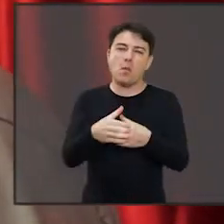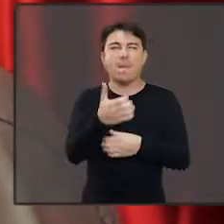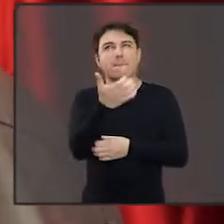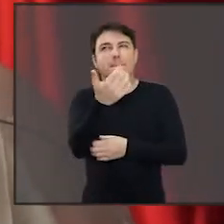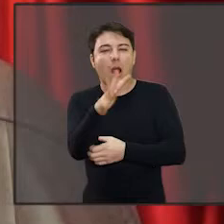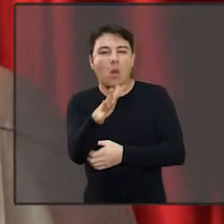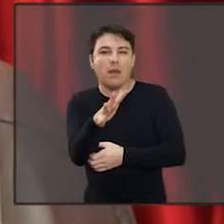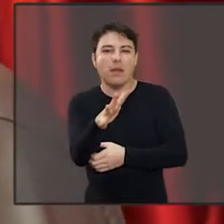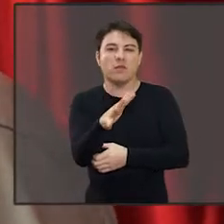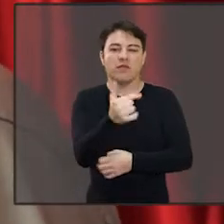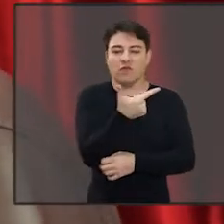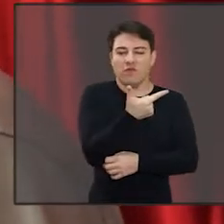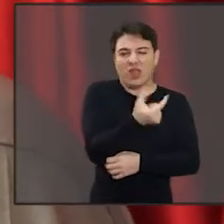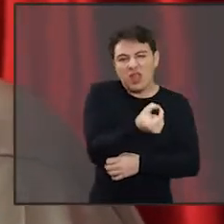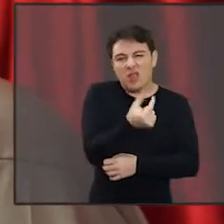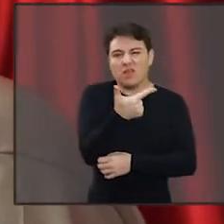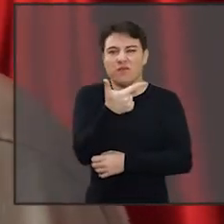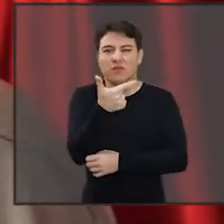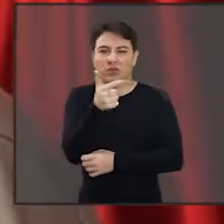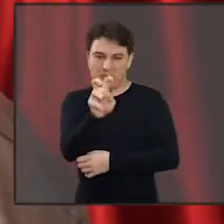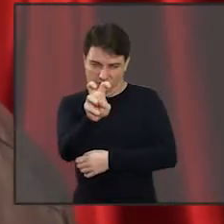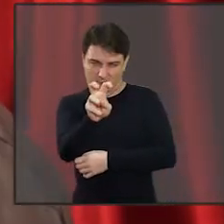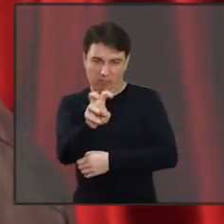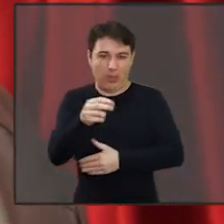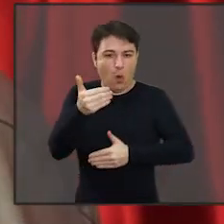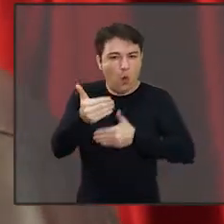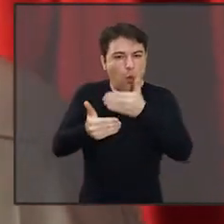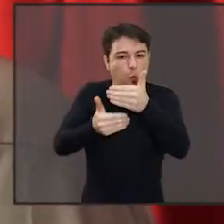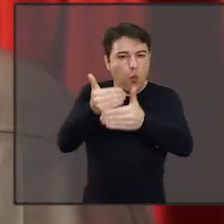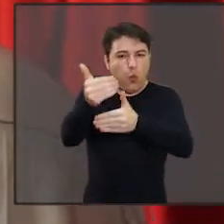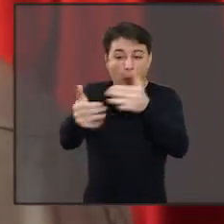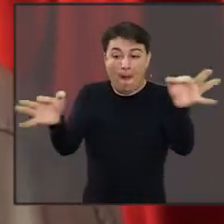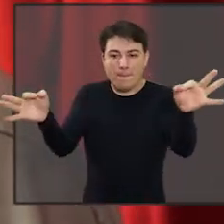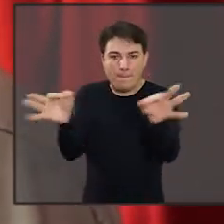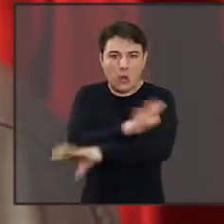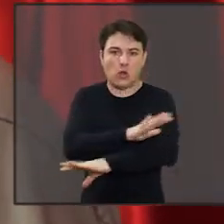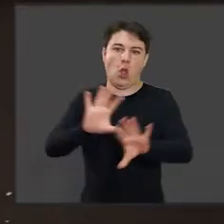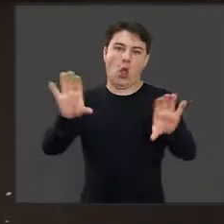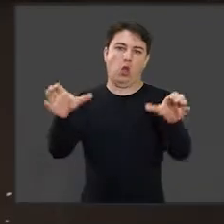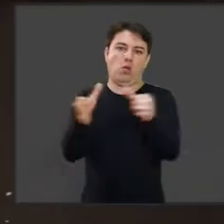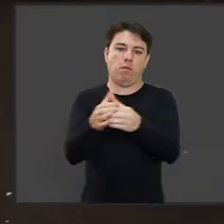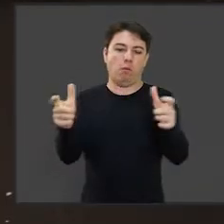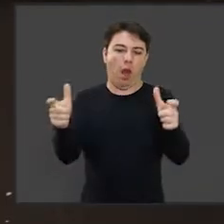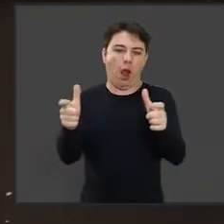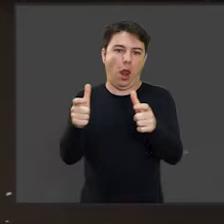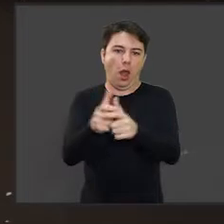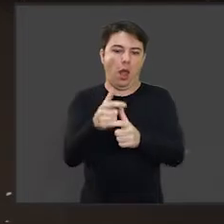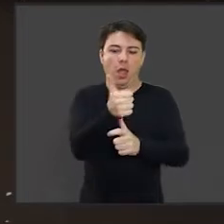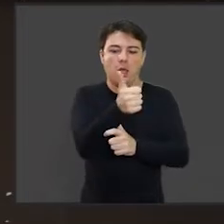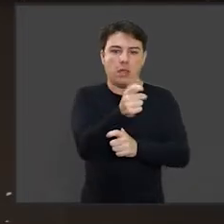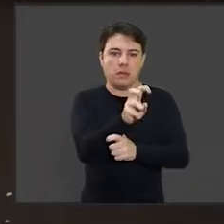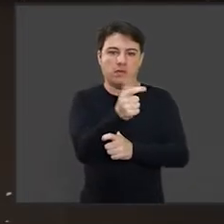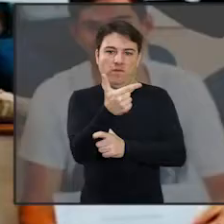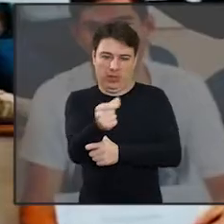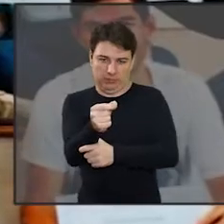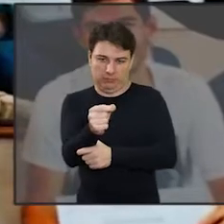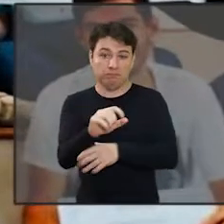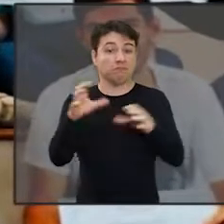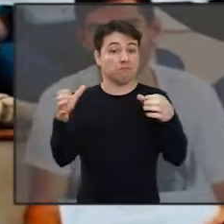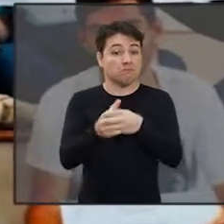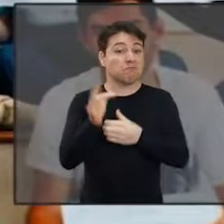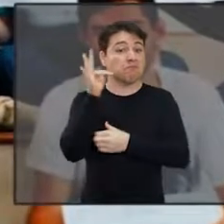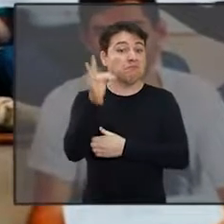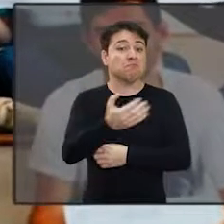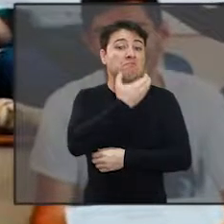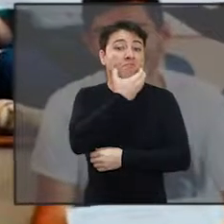que geralmente começa em média de 20, 25 alunos e acaba terminando com 15, 20. Então agora tem